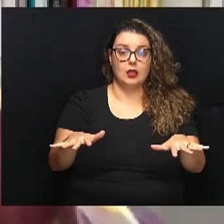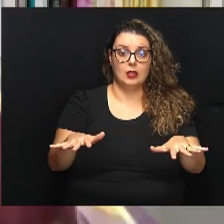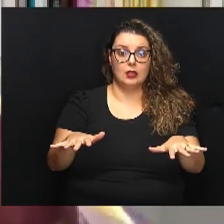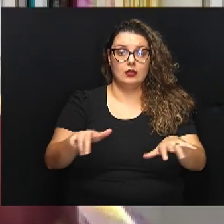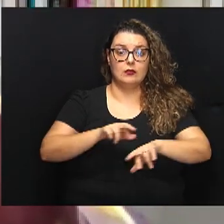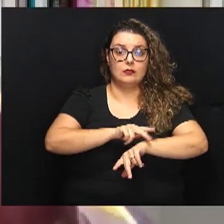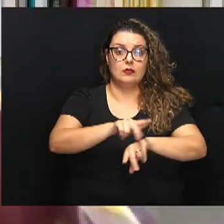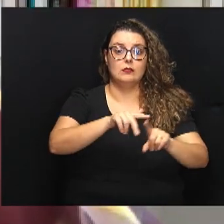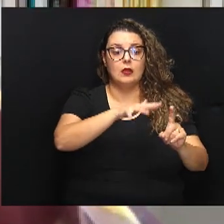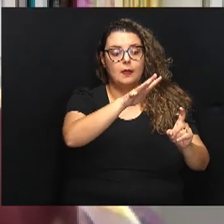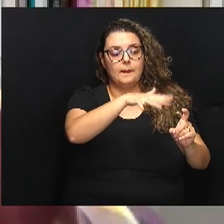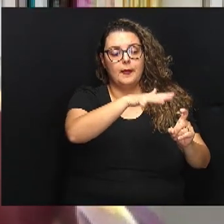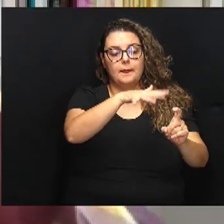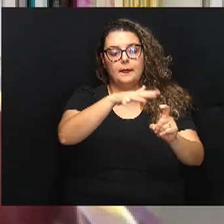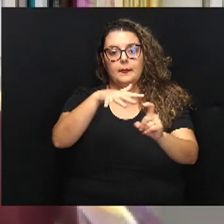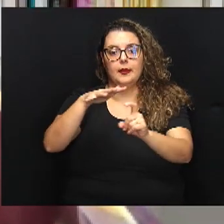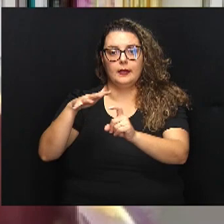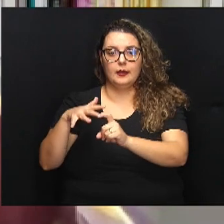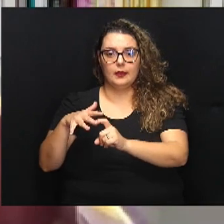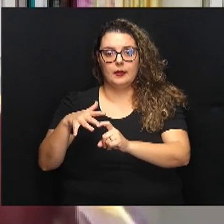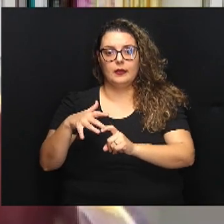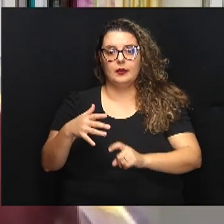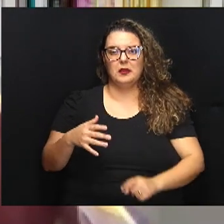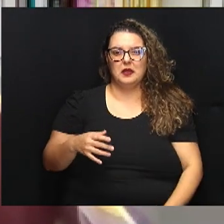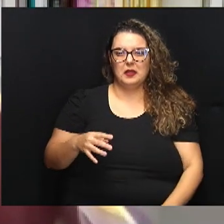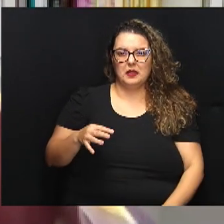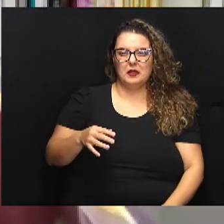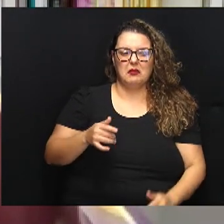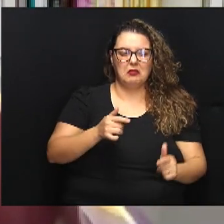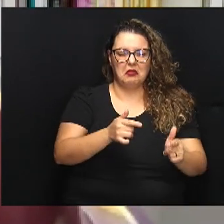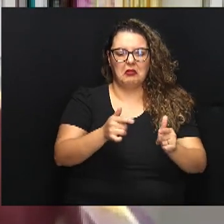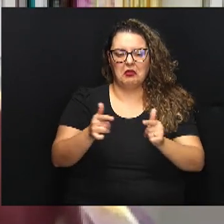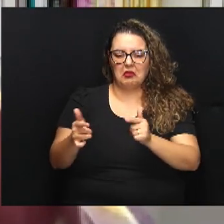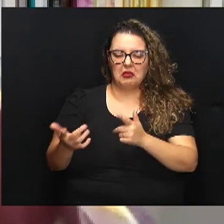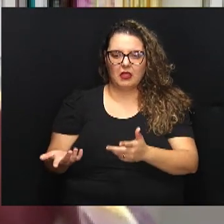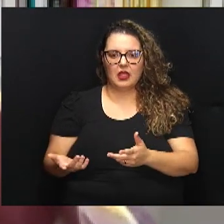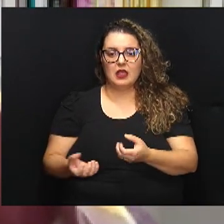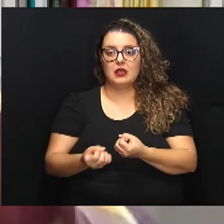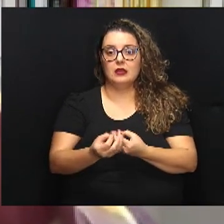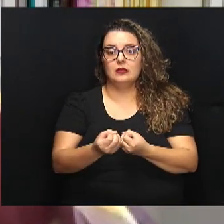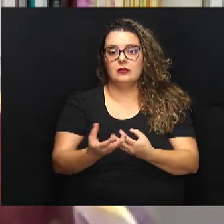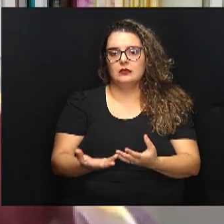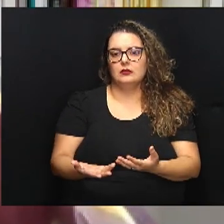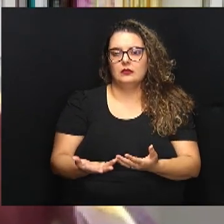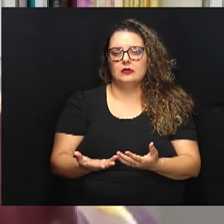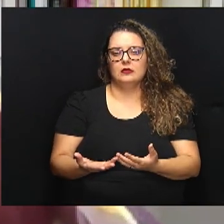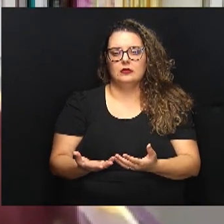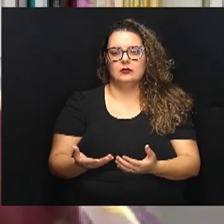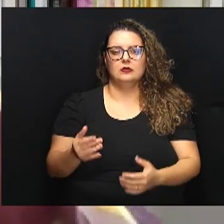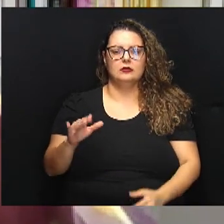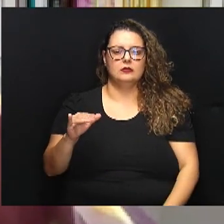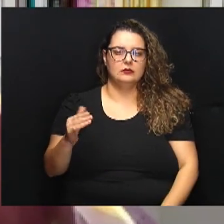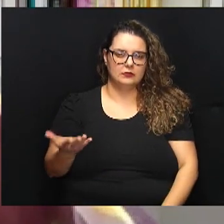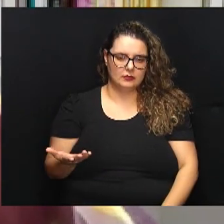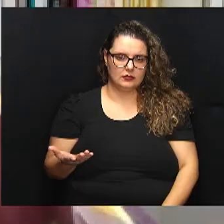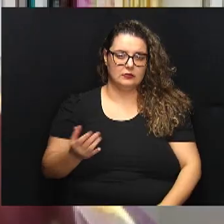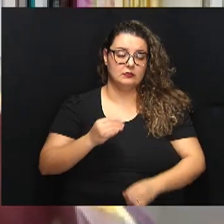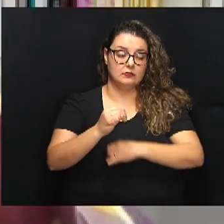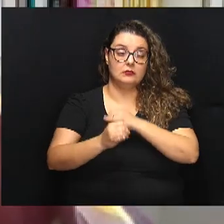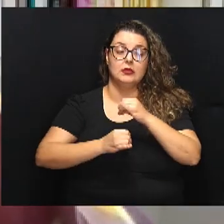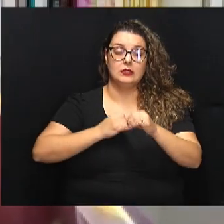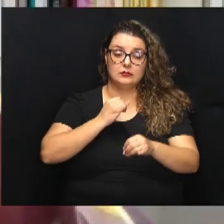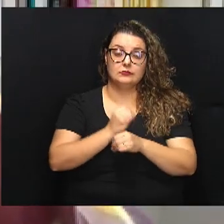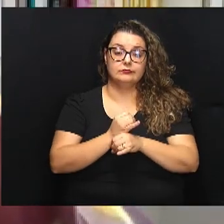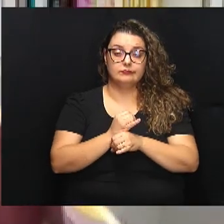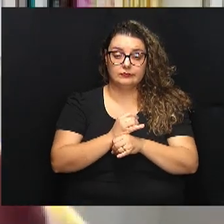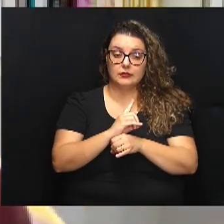mitos, muitos terrorismo, muita informação pseudocientífica, né, pela internet, e